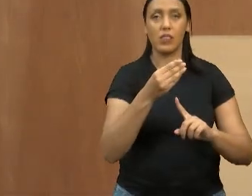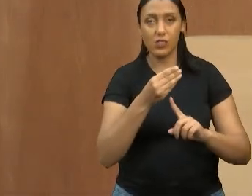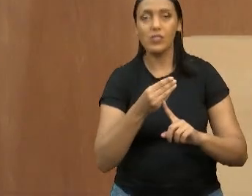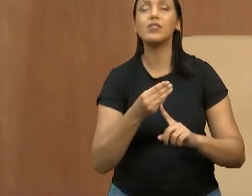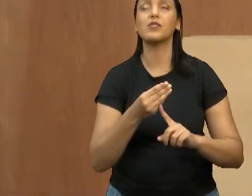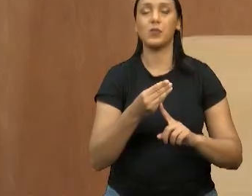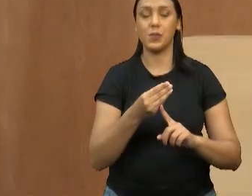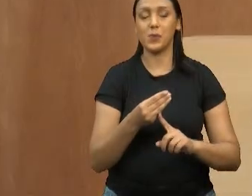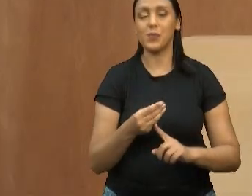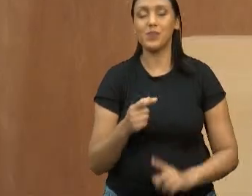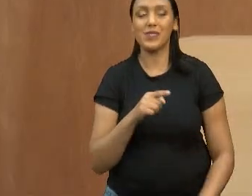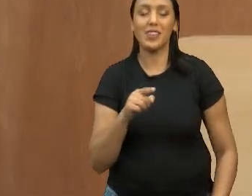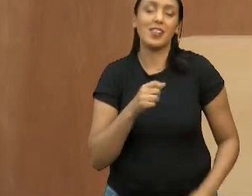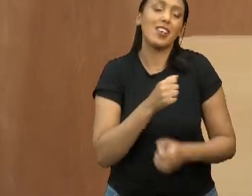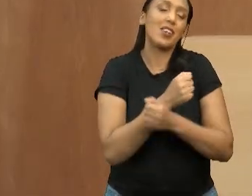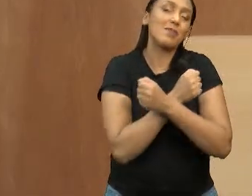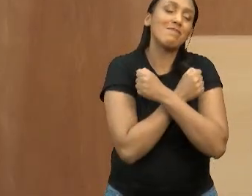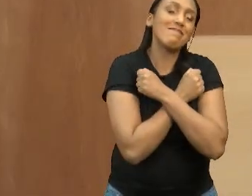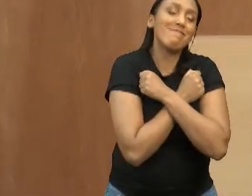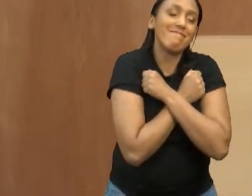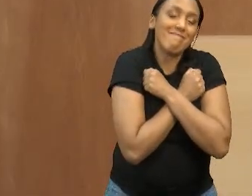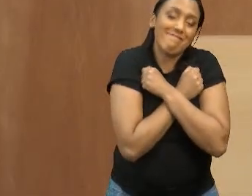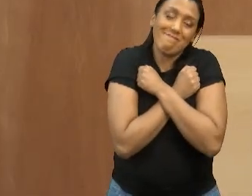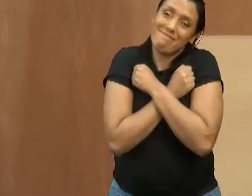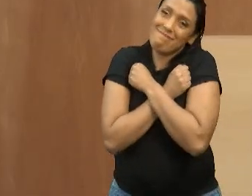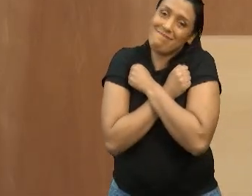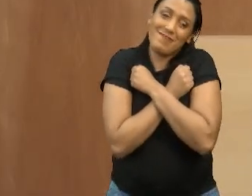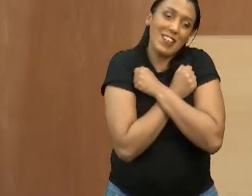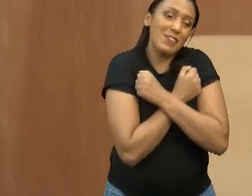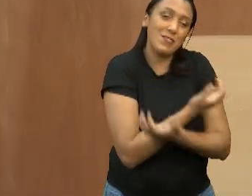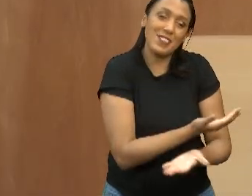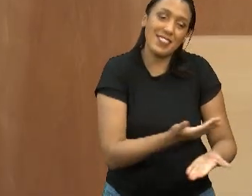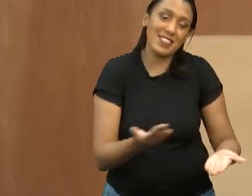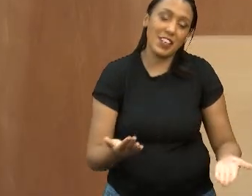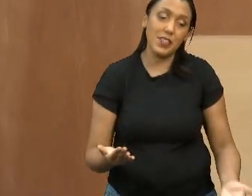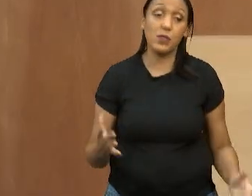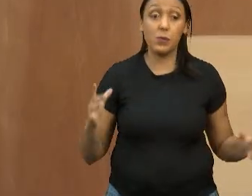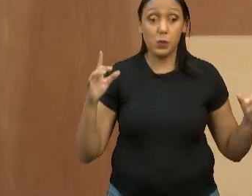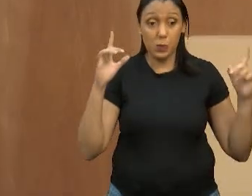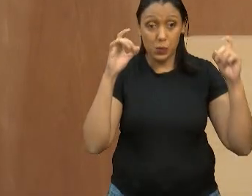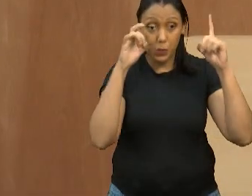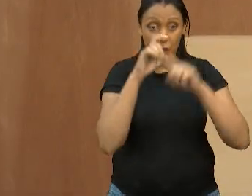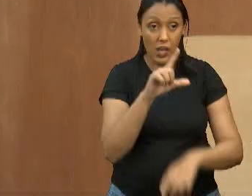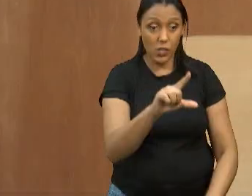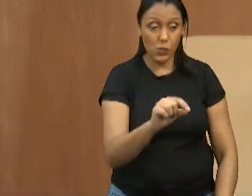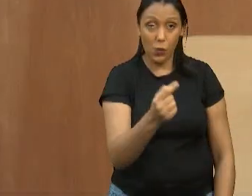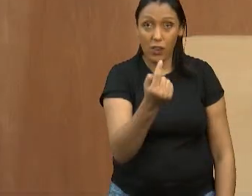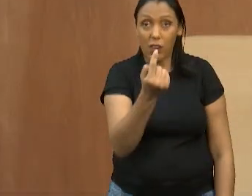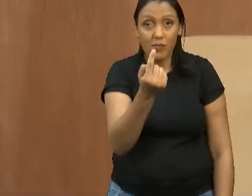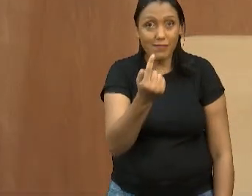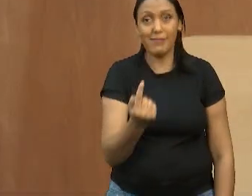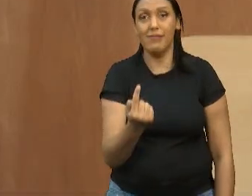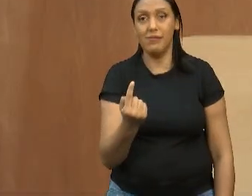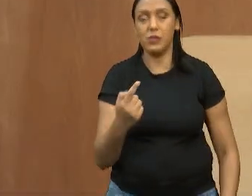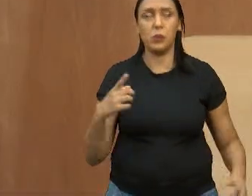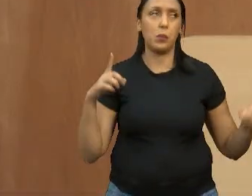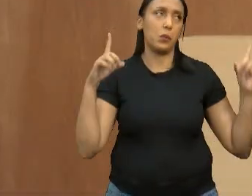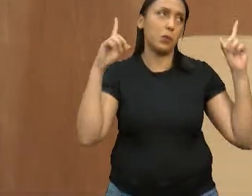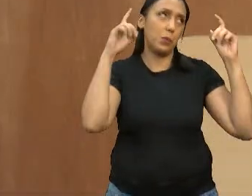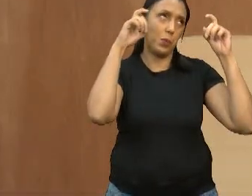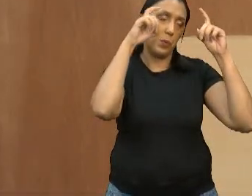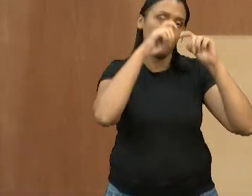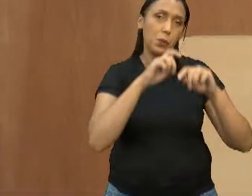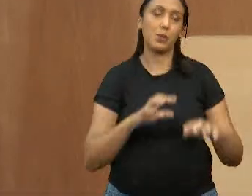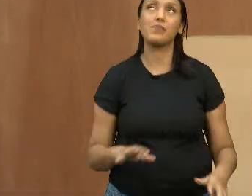tenho dificuldades de fazer uma escolha, então por isso, quando criei esse projeto juntamente com o Edgar Sazak,